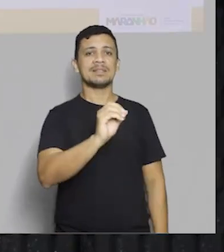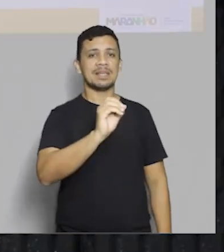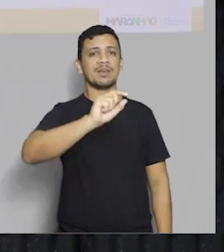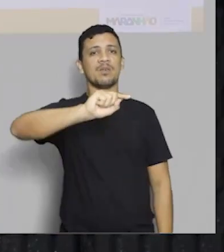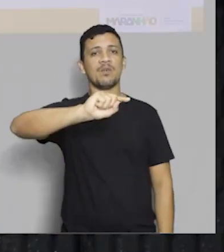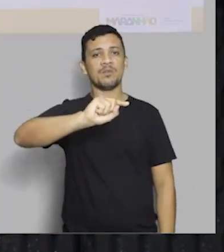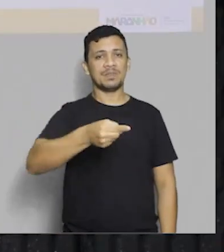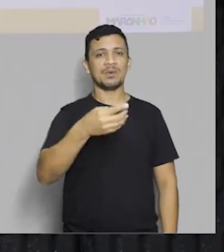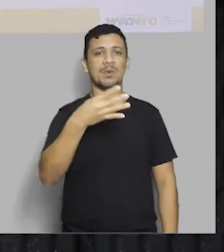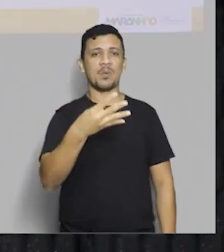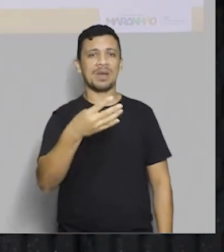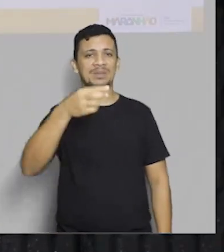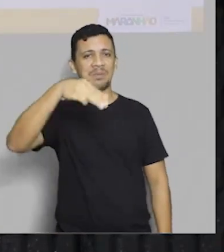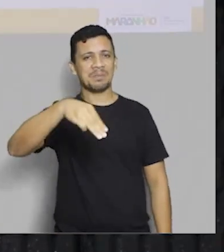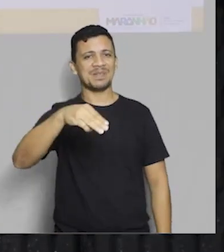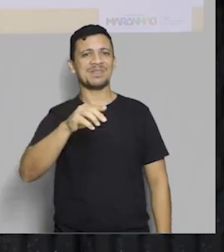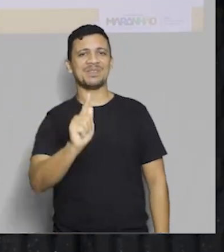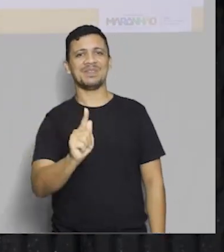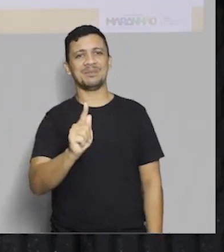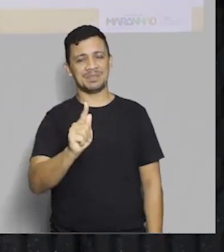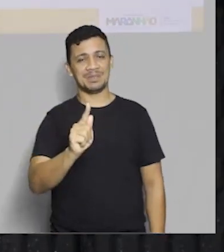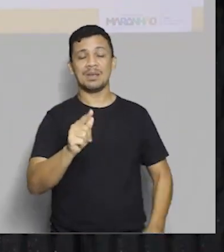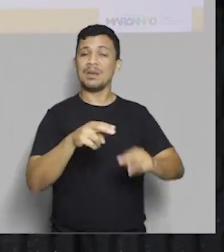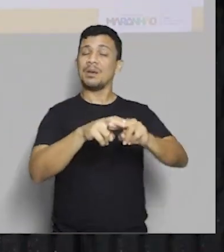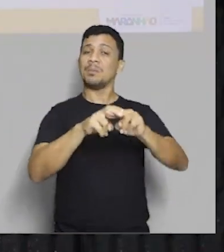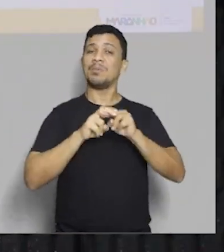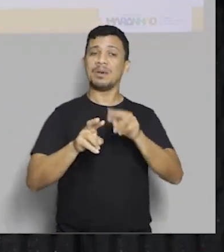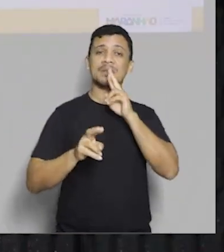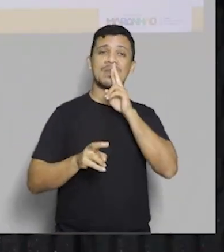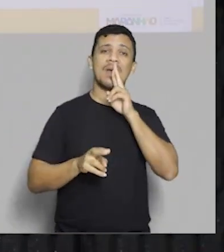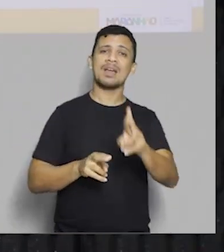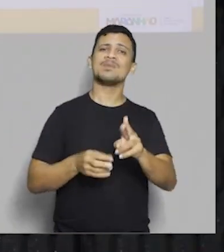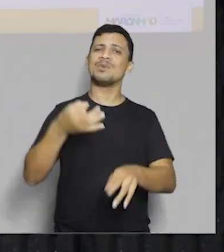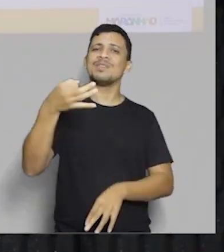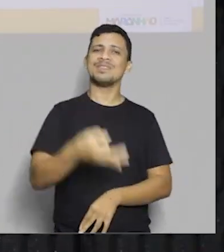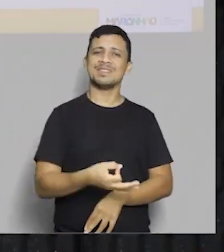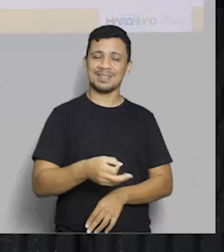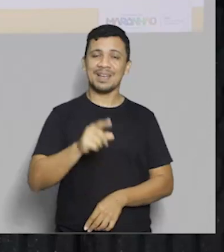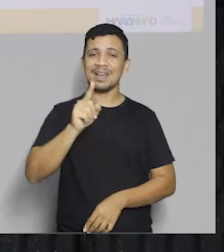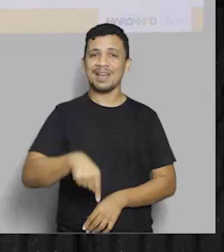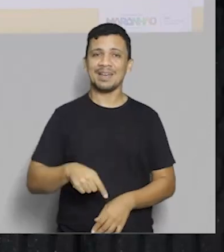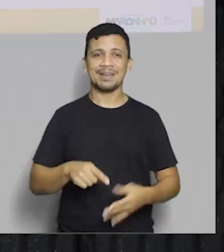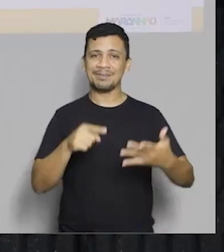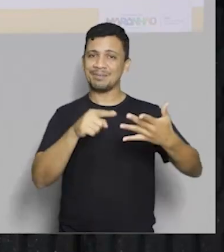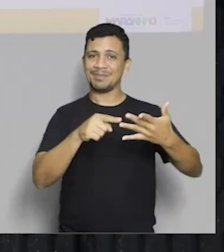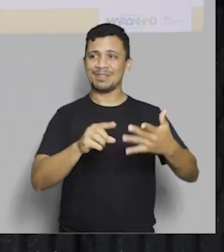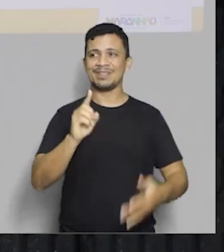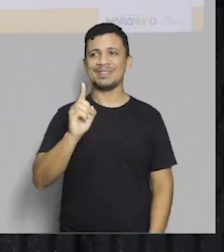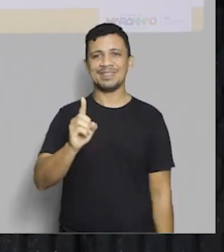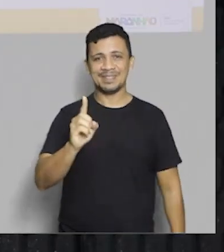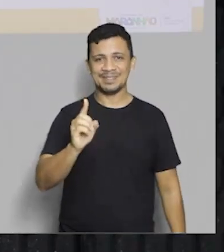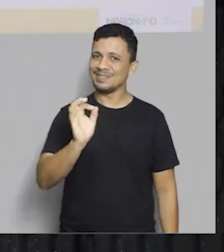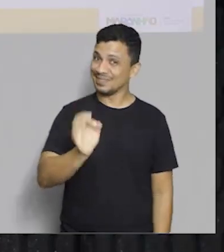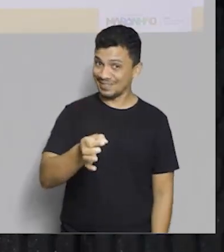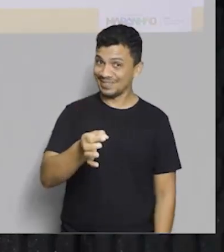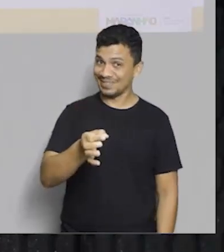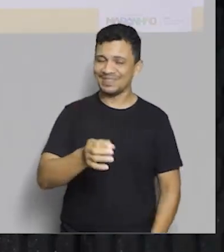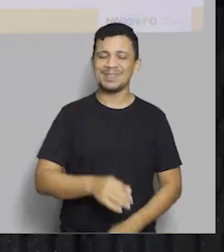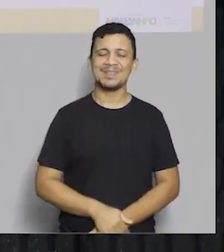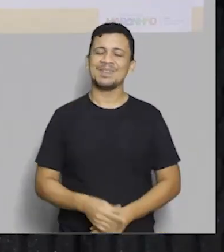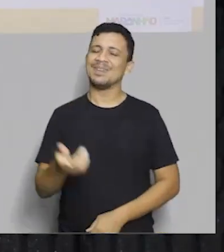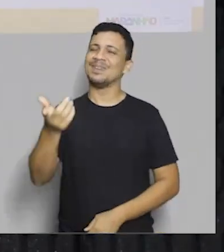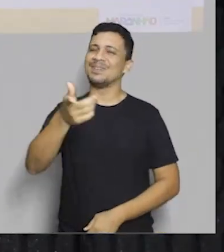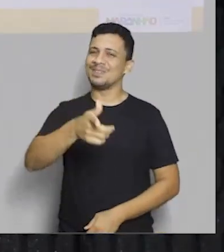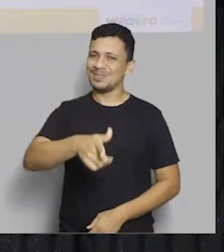0,4 micrograma. Então, por isso, a nossa alternativa correta é a letra D, certo? Então, mais